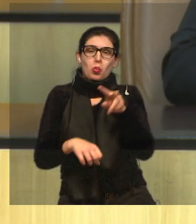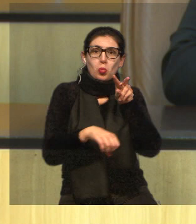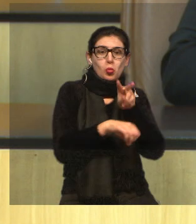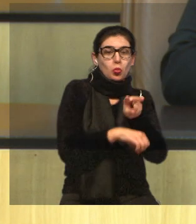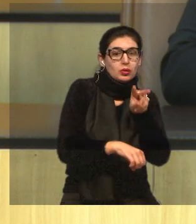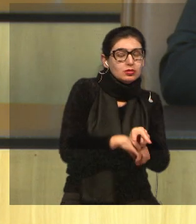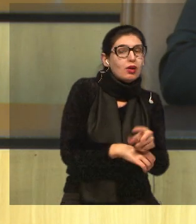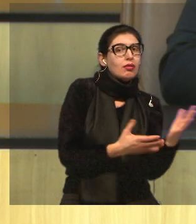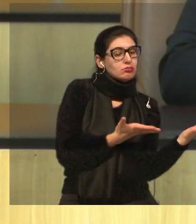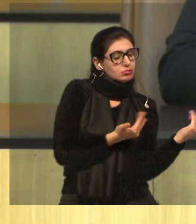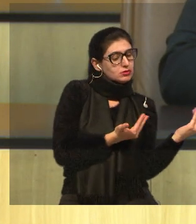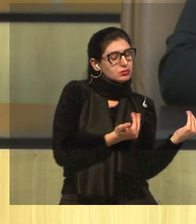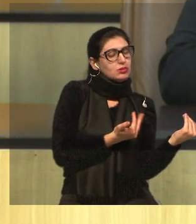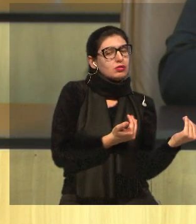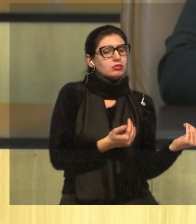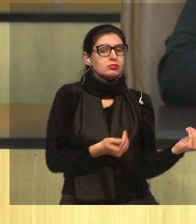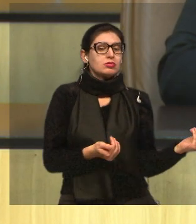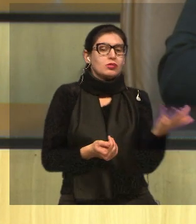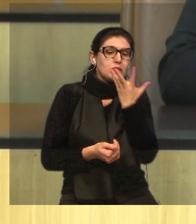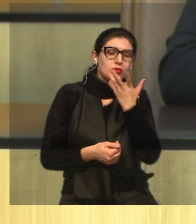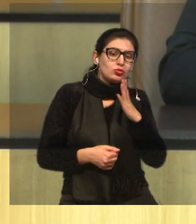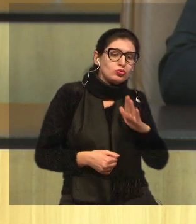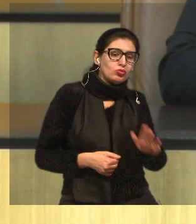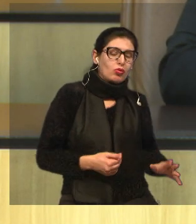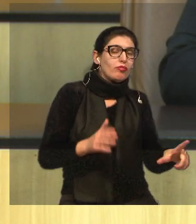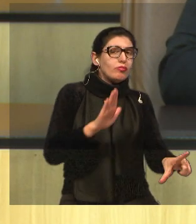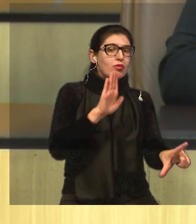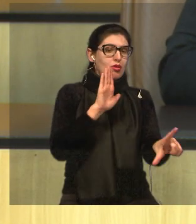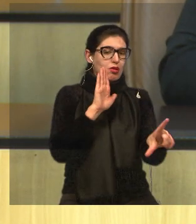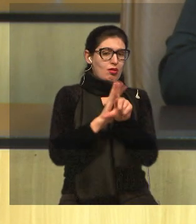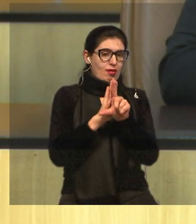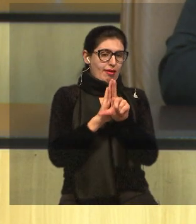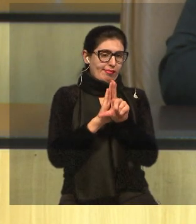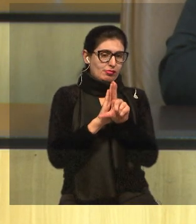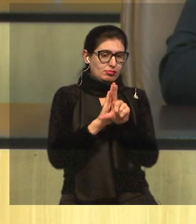adolescente, essa lei brasileira, ela traz como